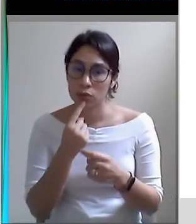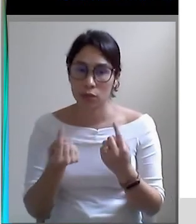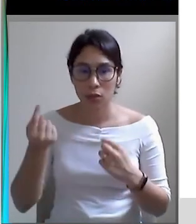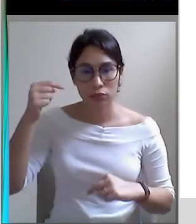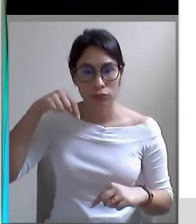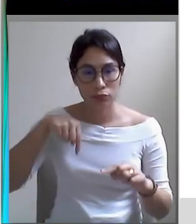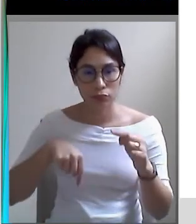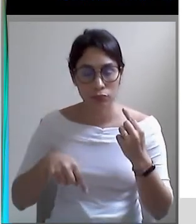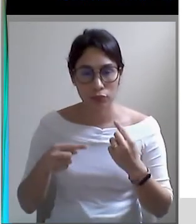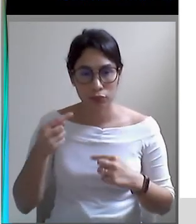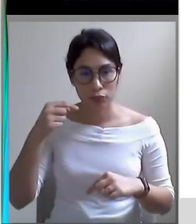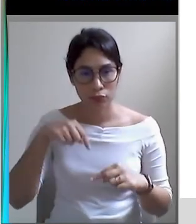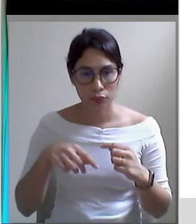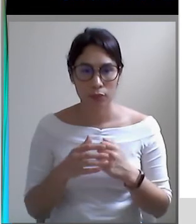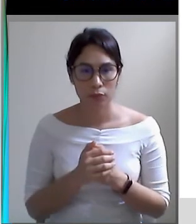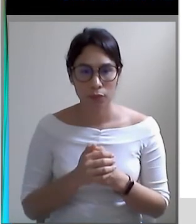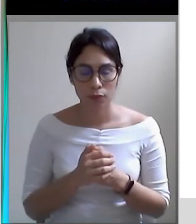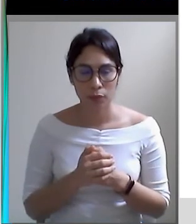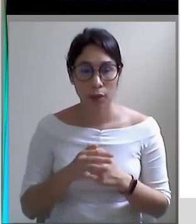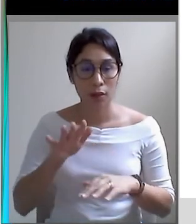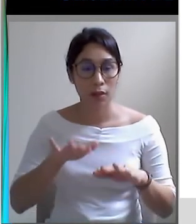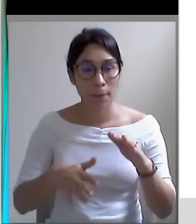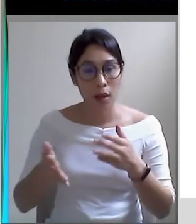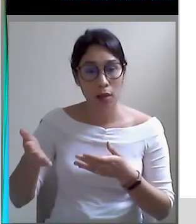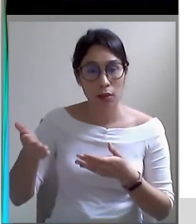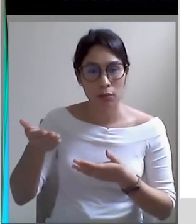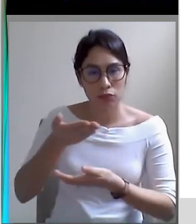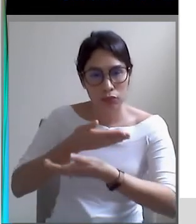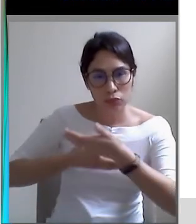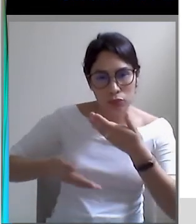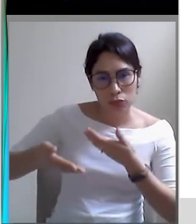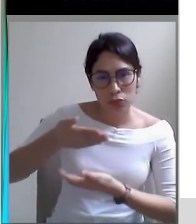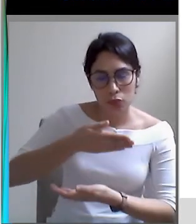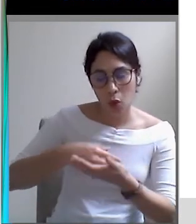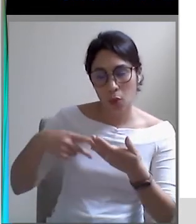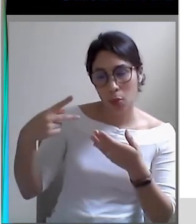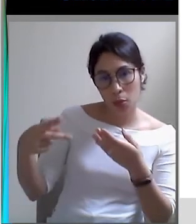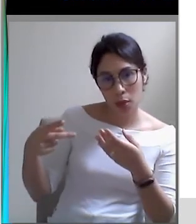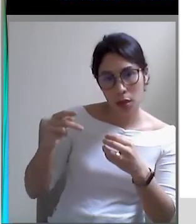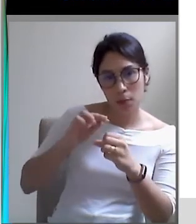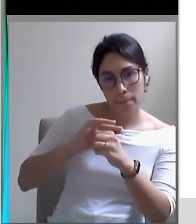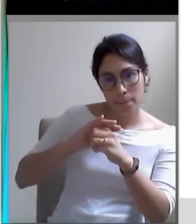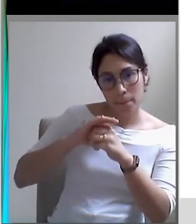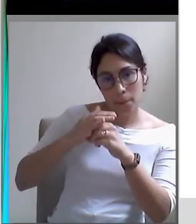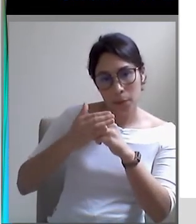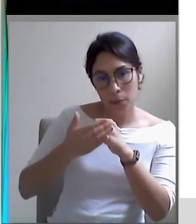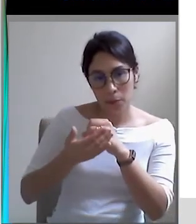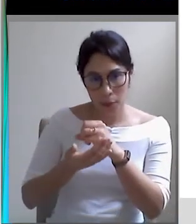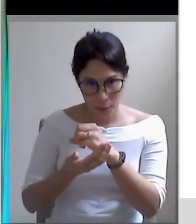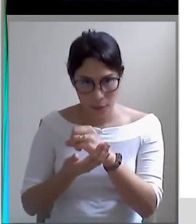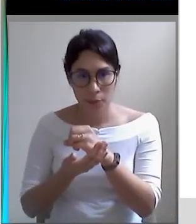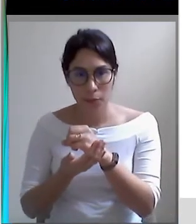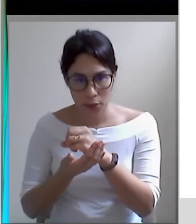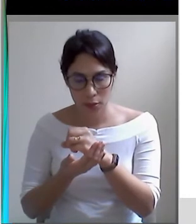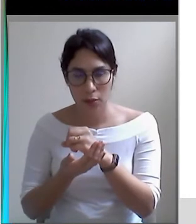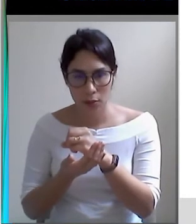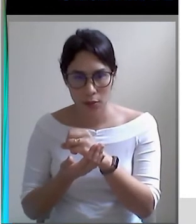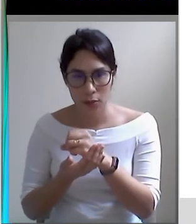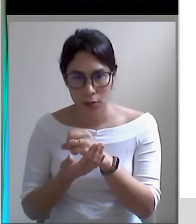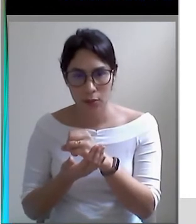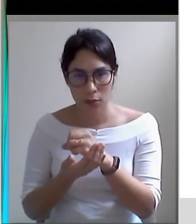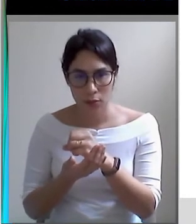região devido à interação da selectina presente nas suas membranas com os receptores de